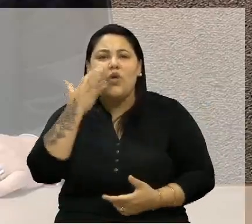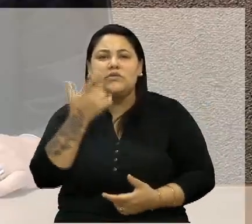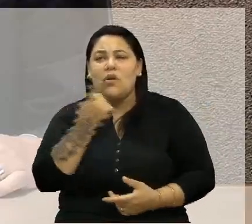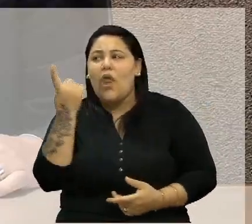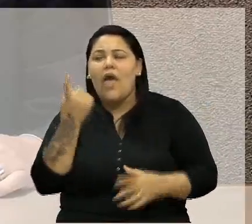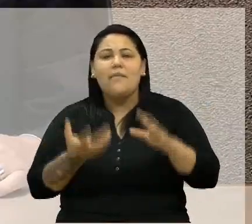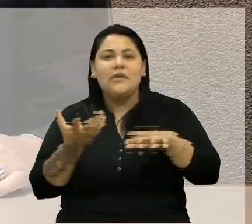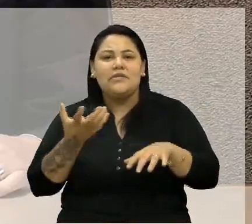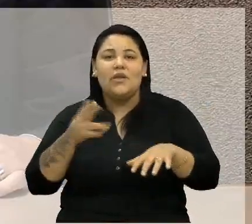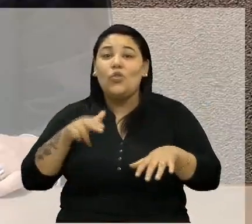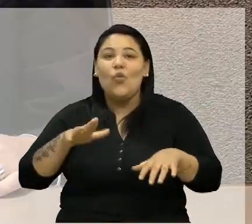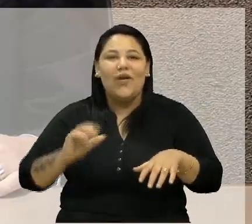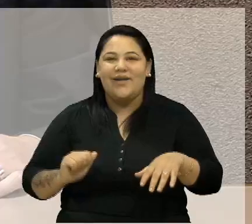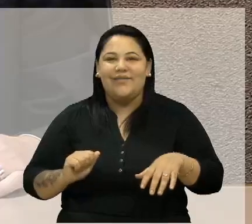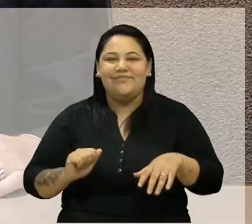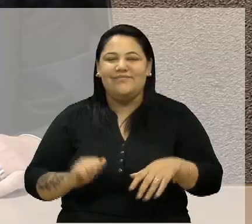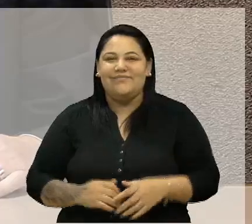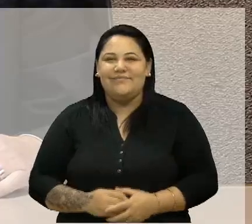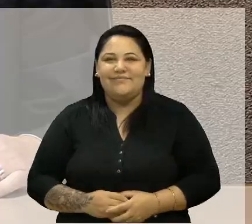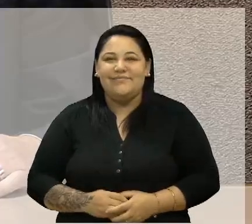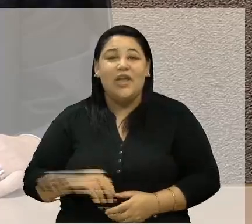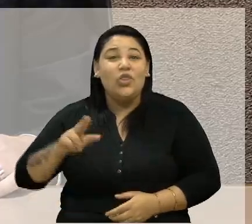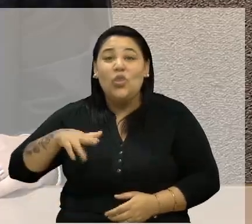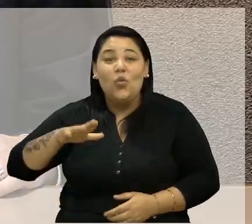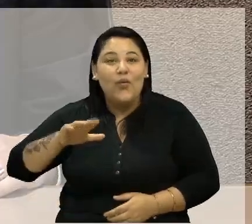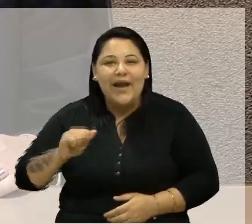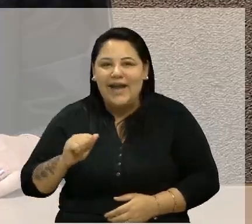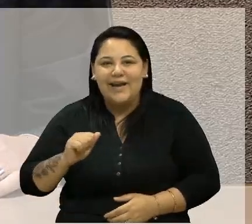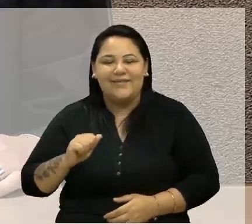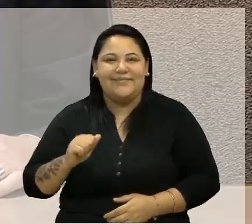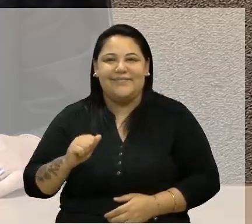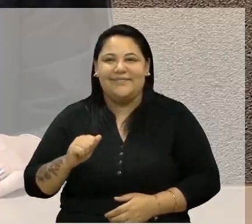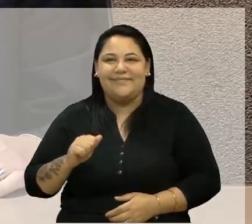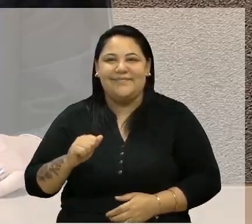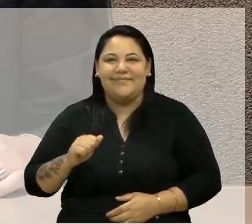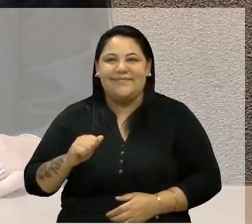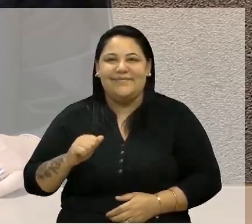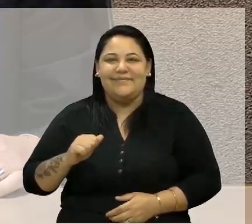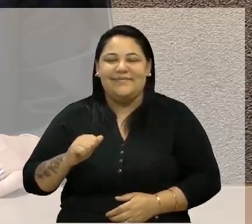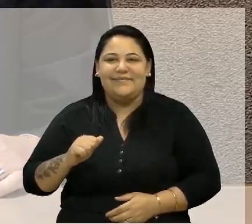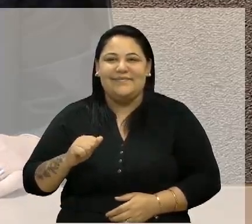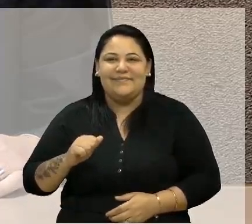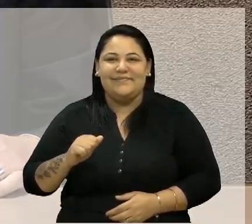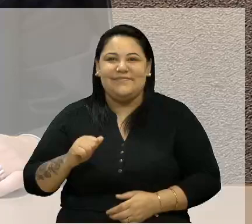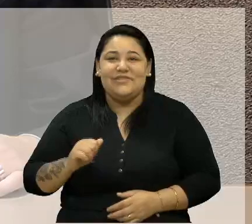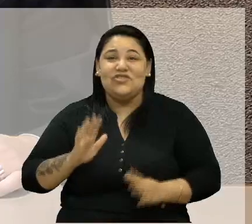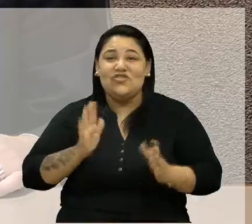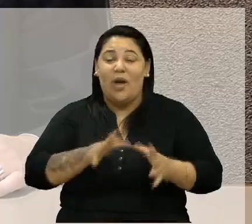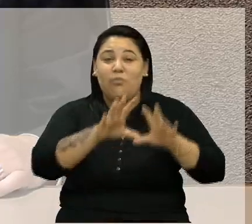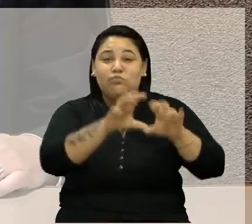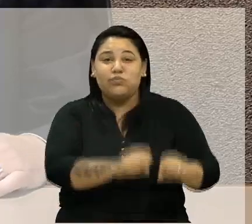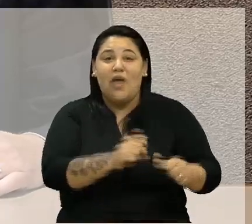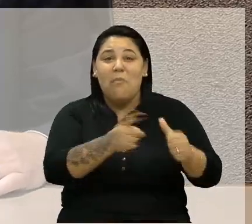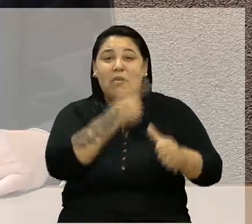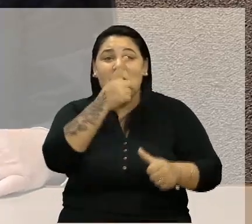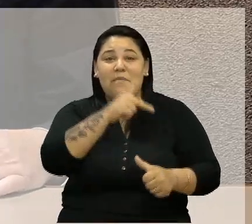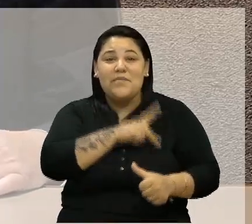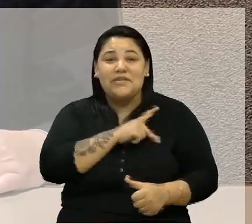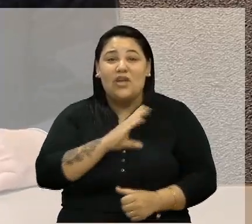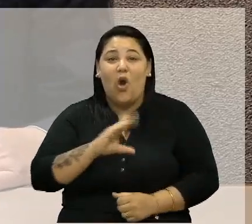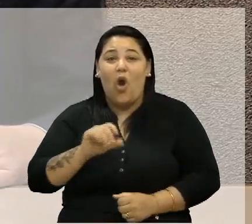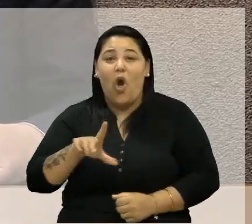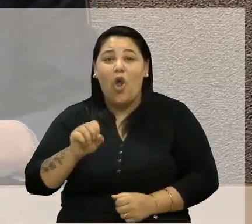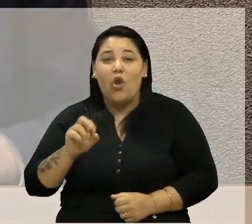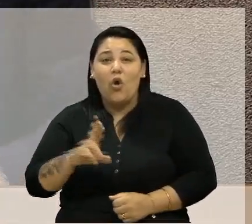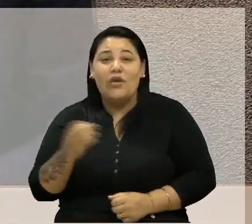Brasília? Nunca. Nunca. Desde que se foi empossado o primeiro presidente Collor de Mello da